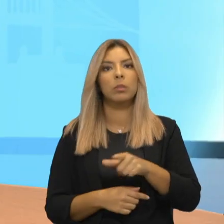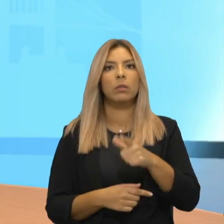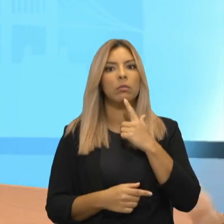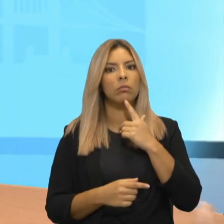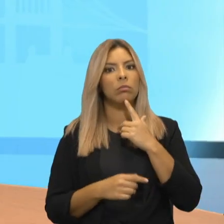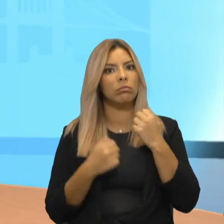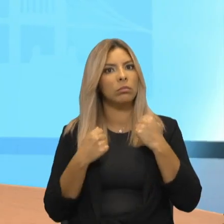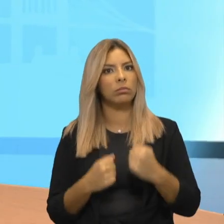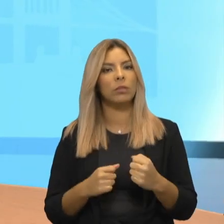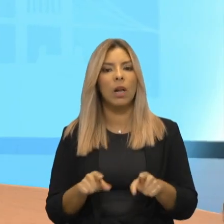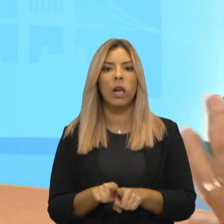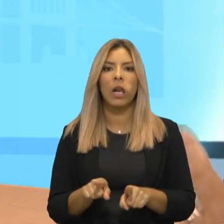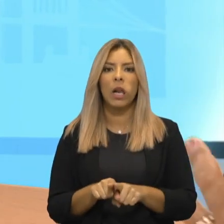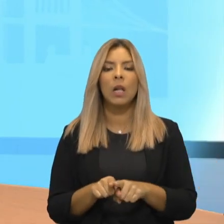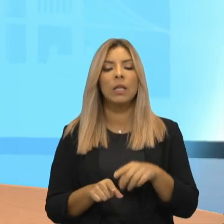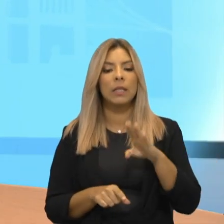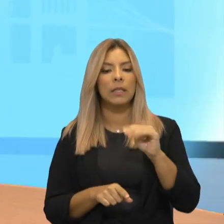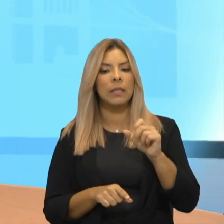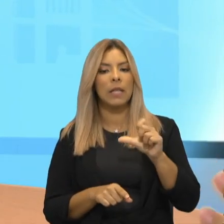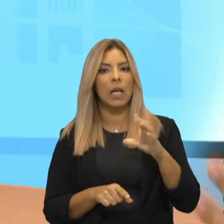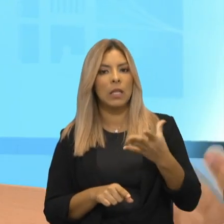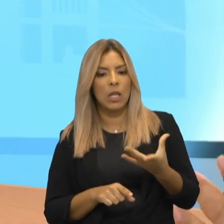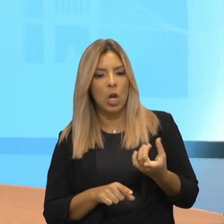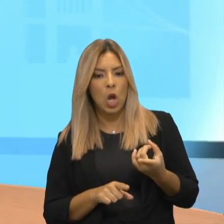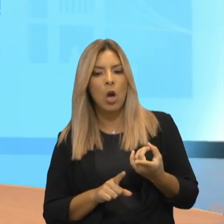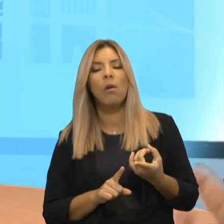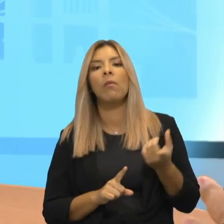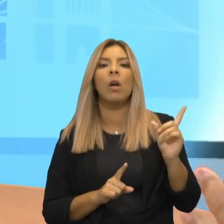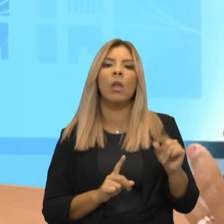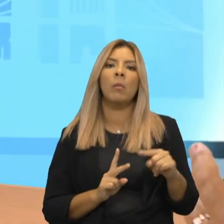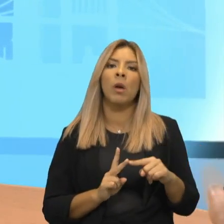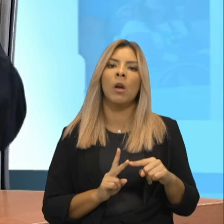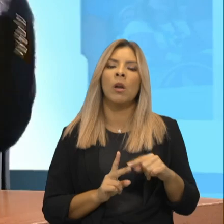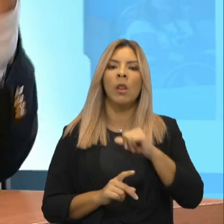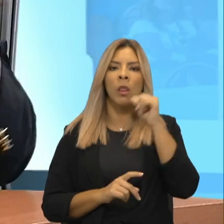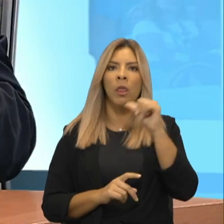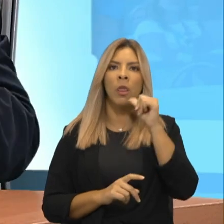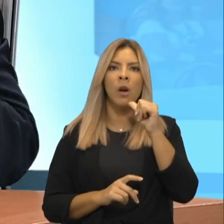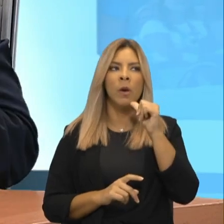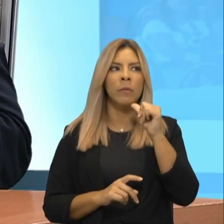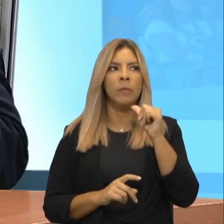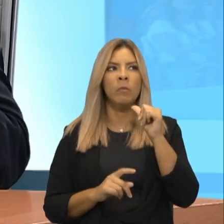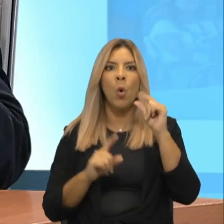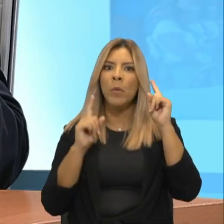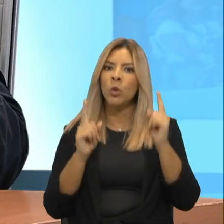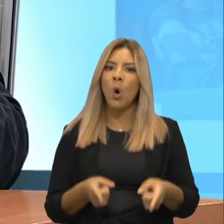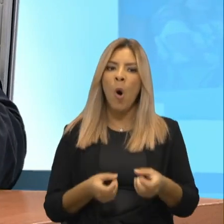como aliás acontece muito no século XIX. O século XIX é um século que eu considero do boom das